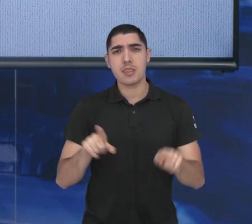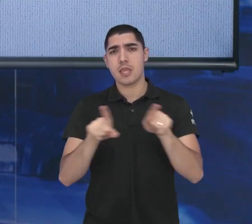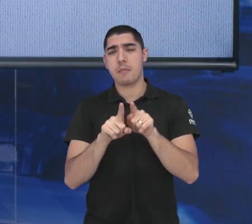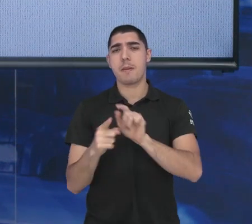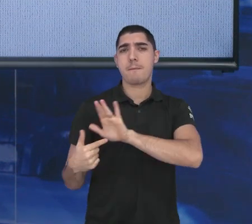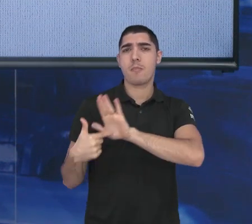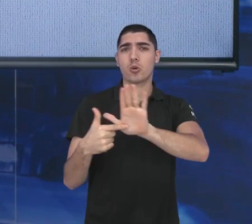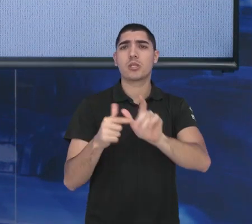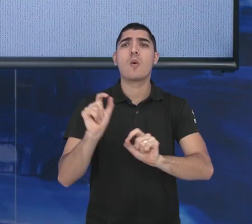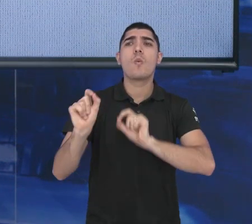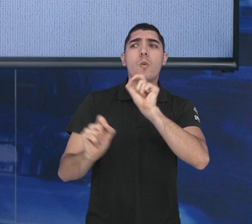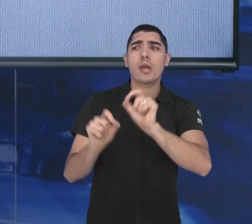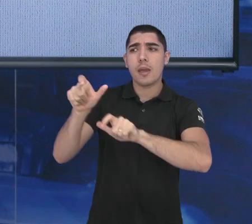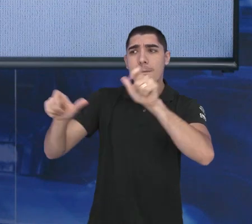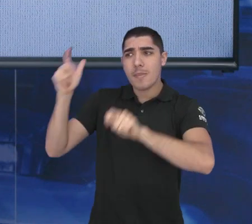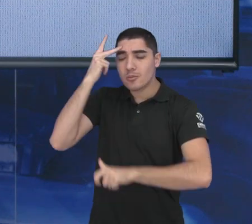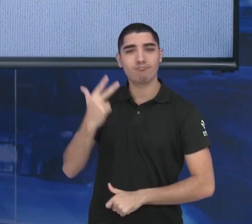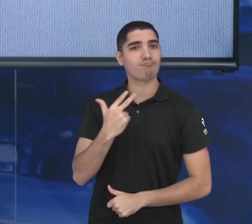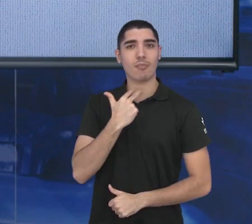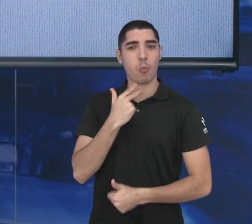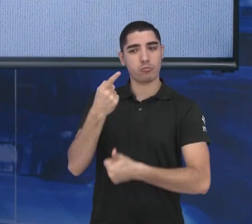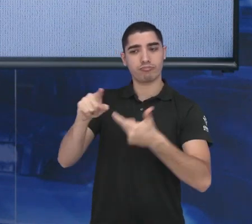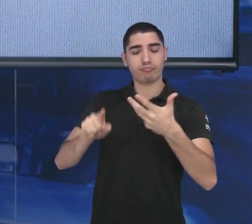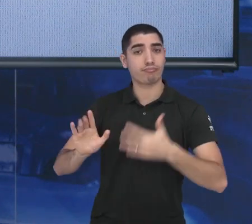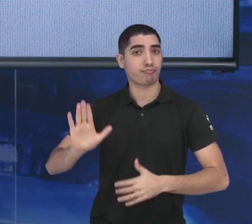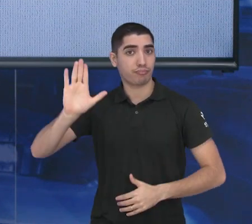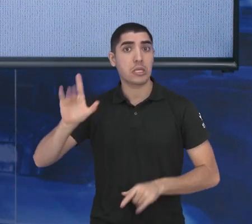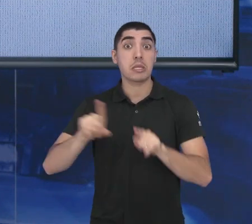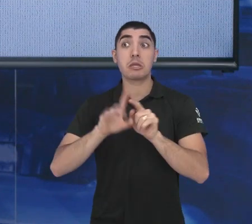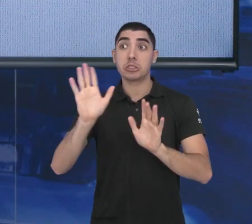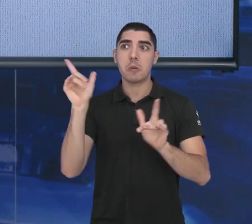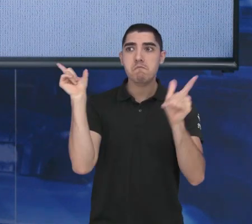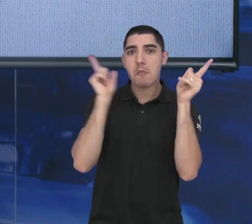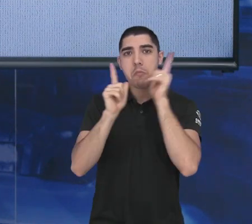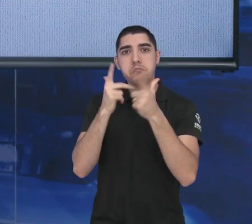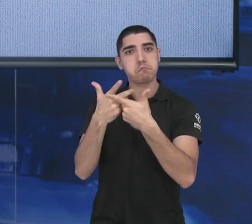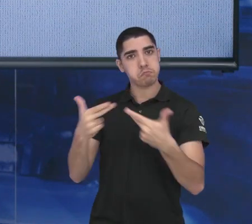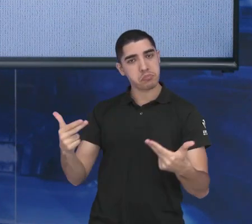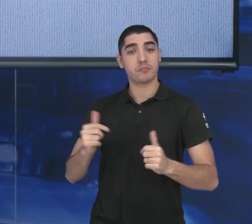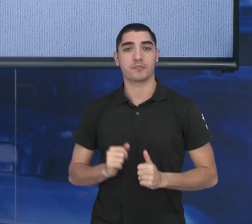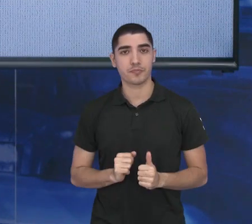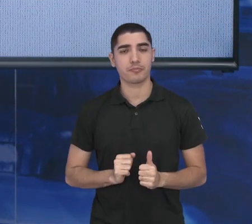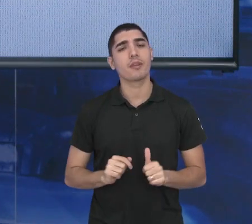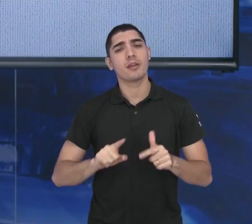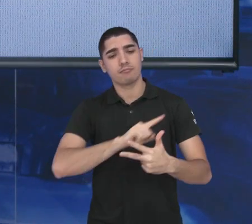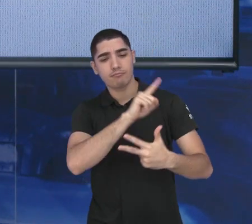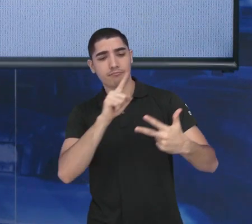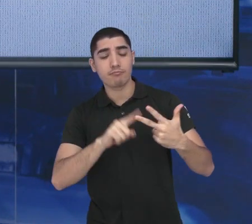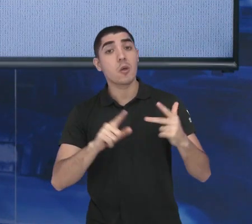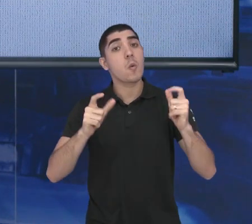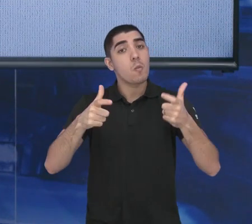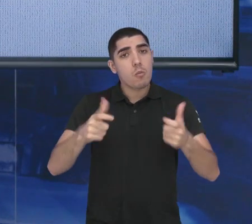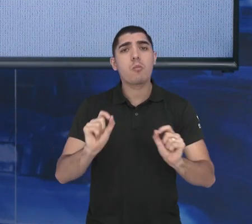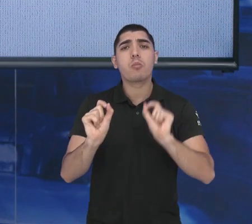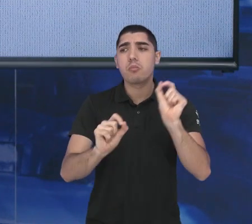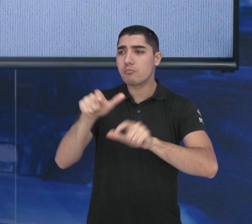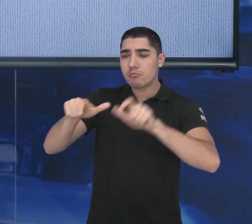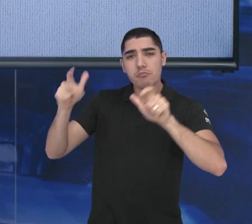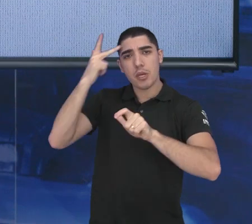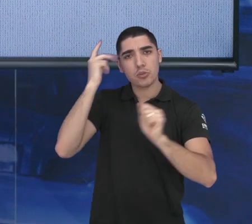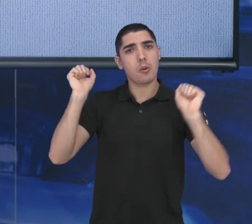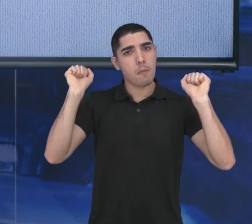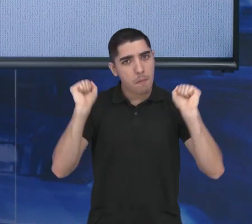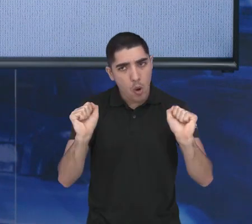que barram as candidaturas e quais os avanços conquistados. E um espaço que permite a participação popular e